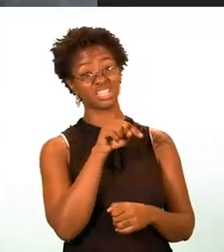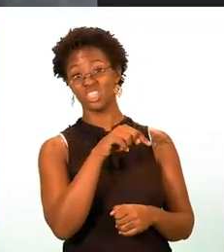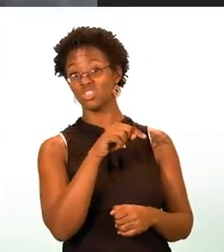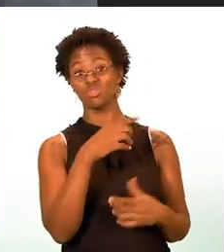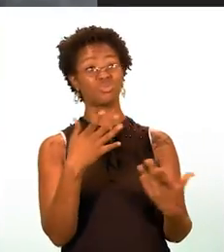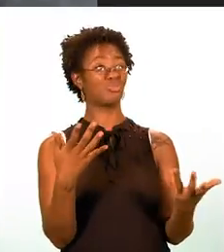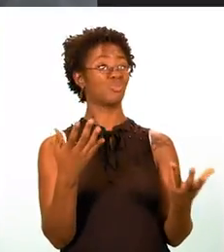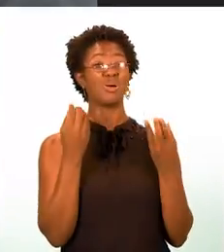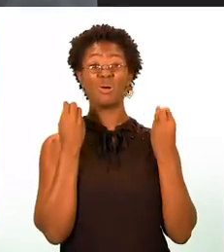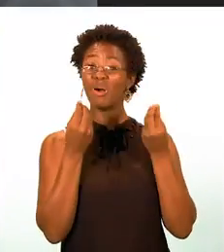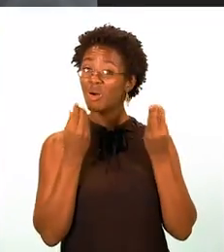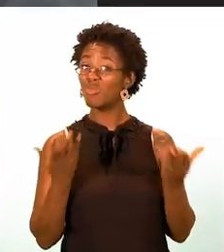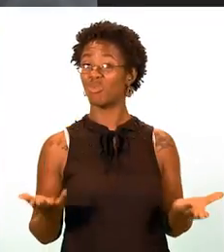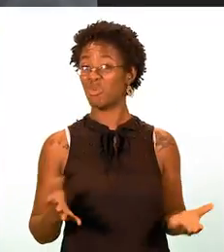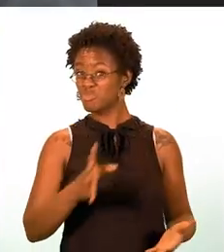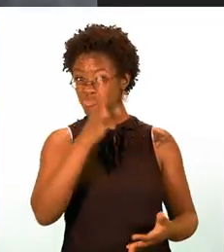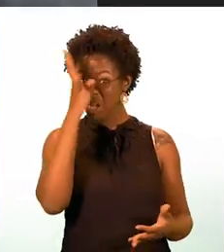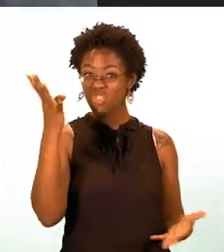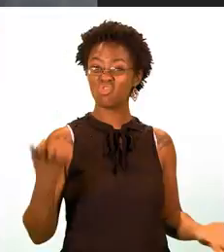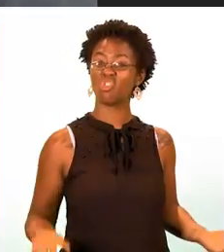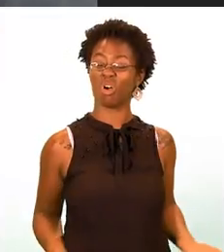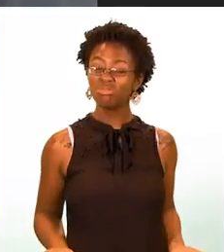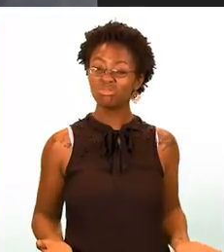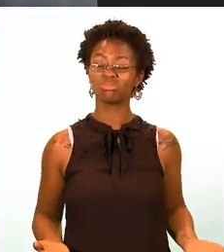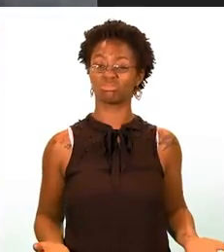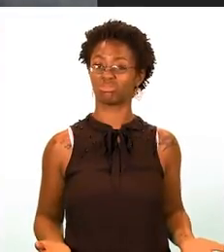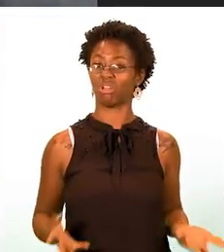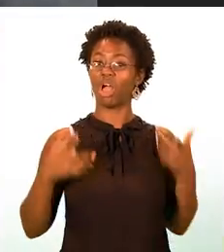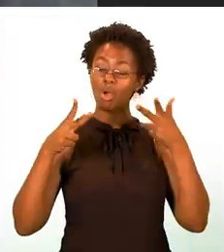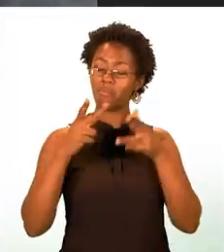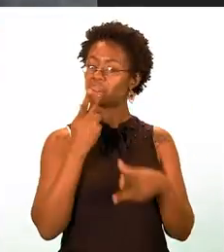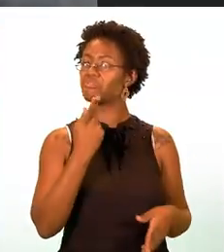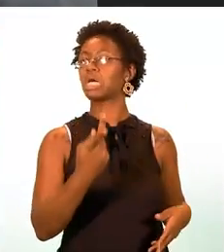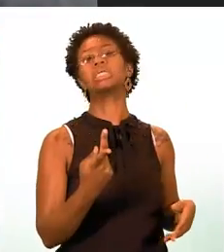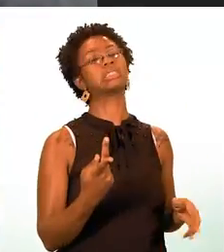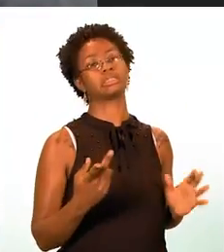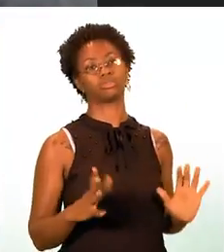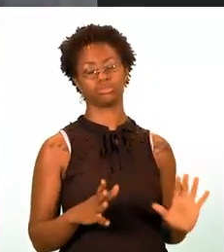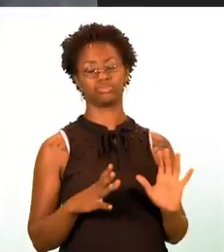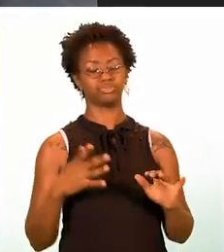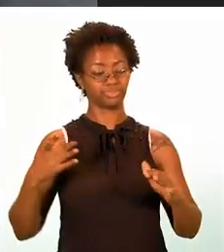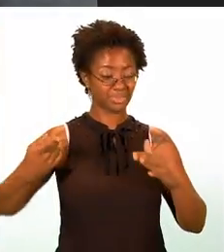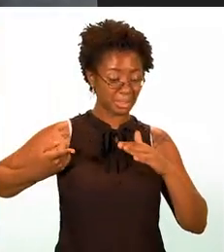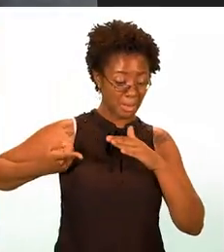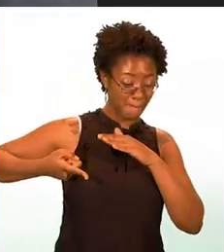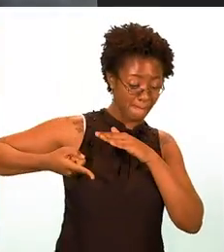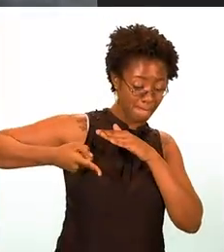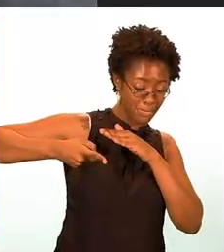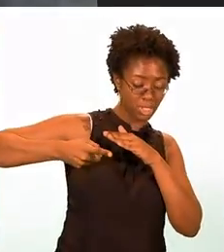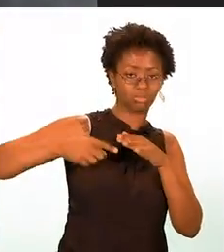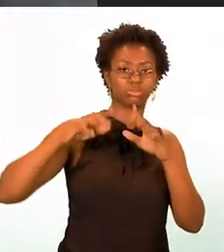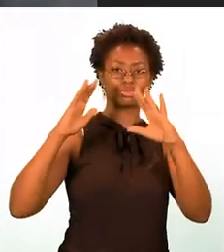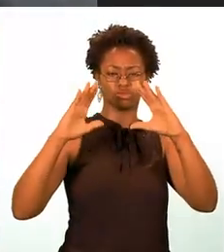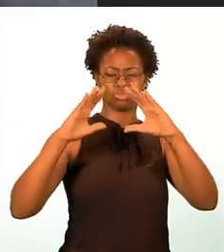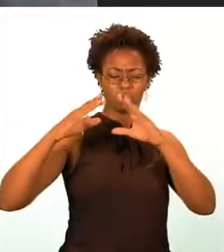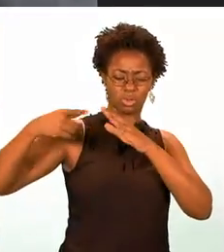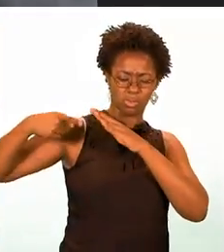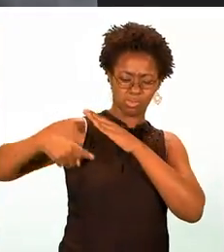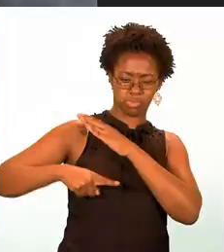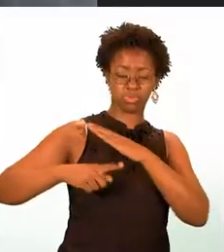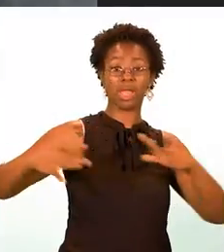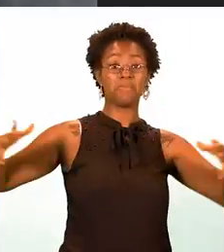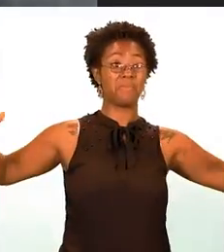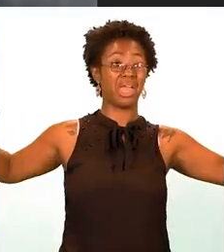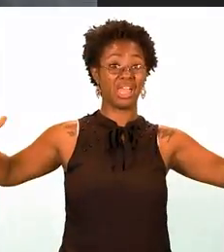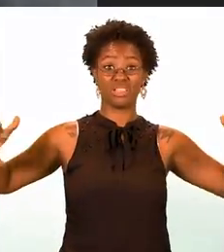fazer isso, é um absurdo. É o que nós estamos falando. Você cava um funil